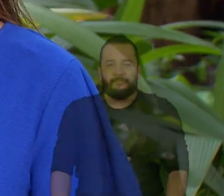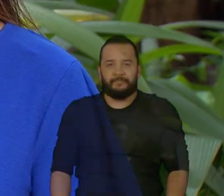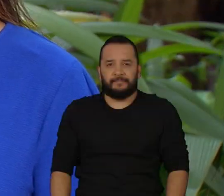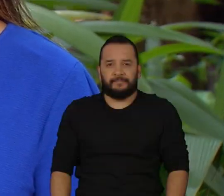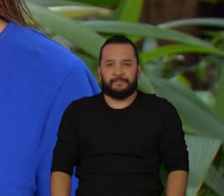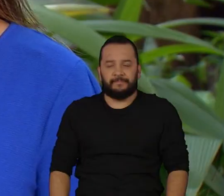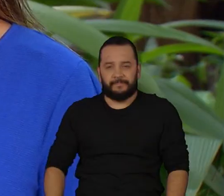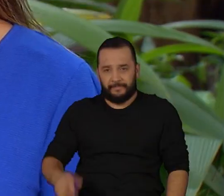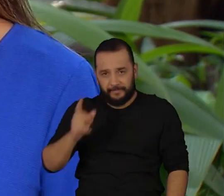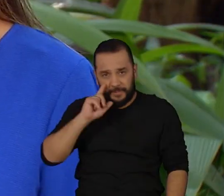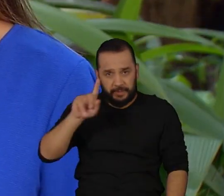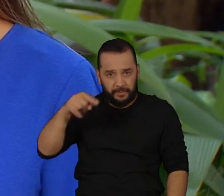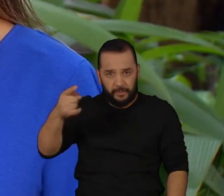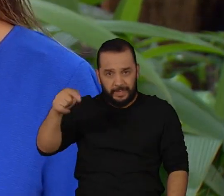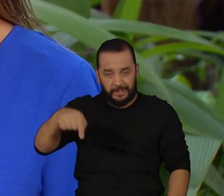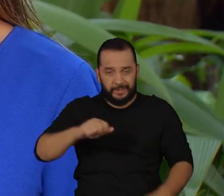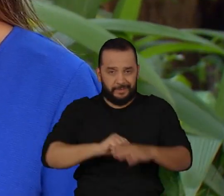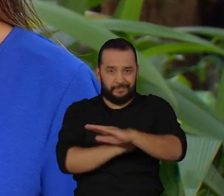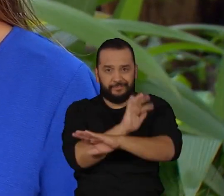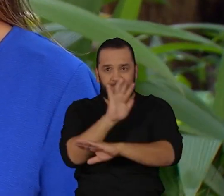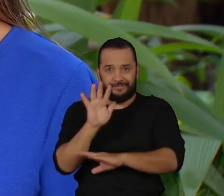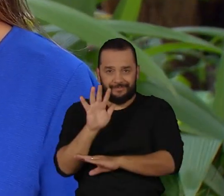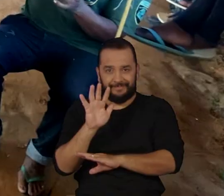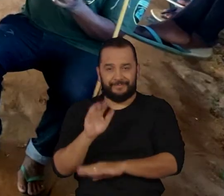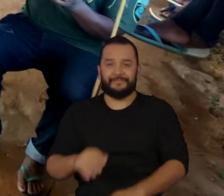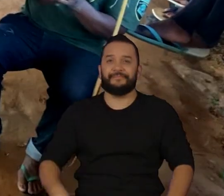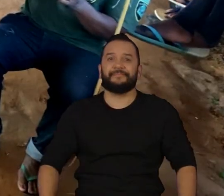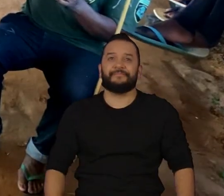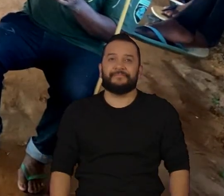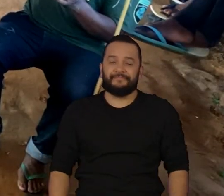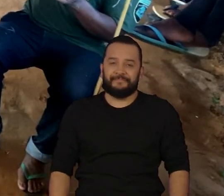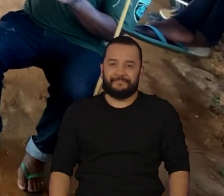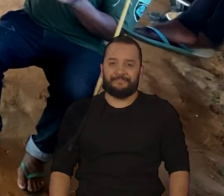Daqui a pouco tem mais aqui no Repórter Eco.